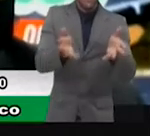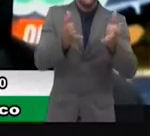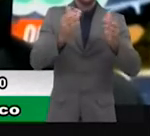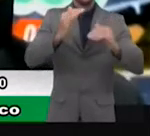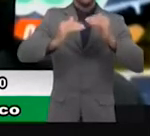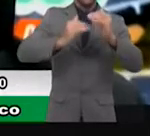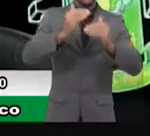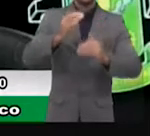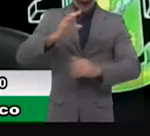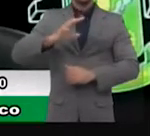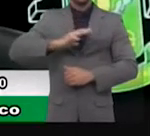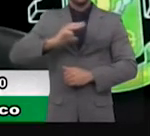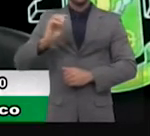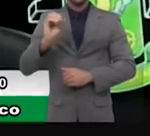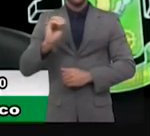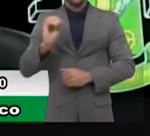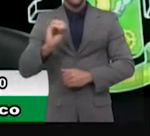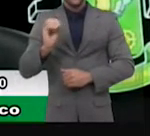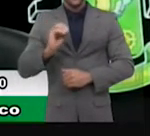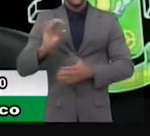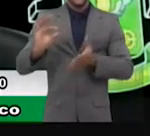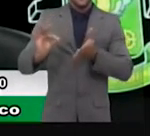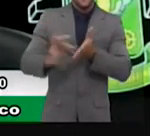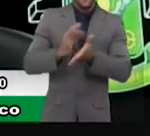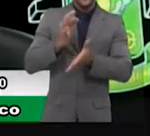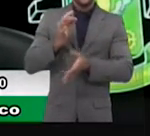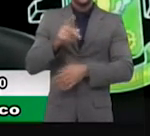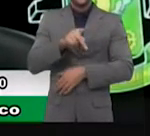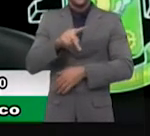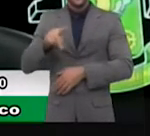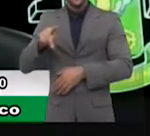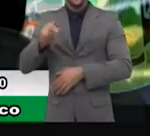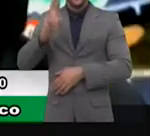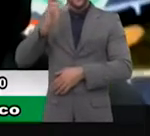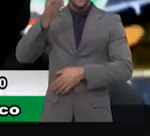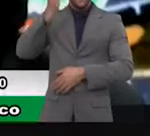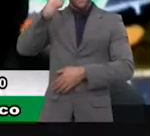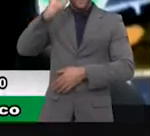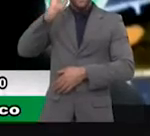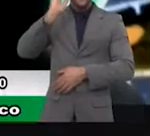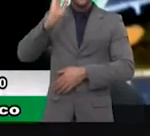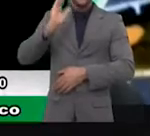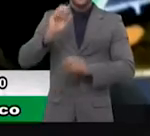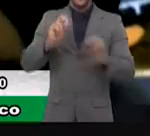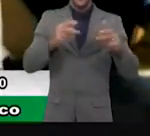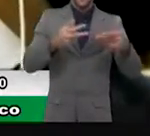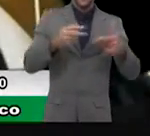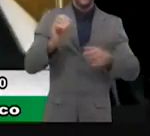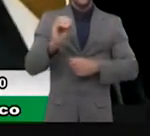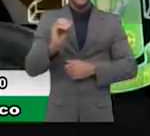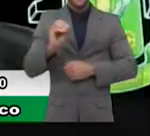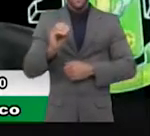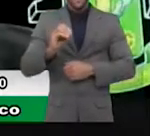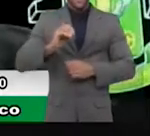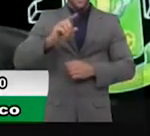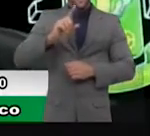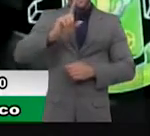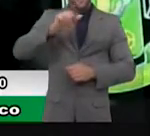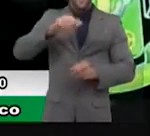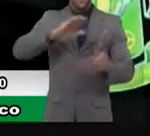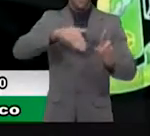cidade. Quem assina, presidente Ribamar, Câmara Municipal de Osasco. Isso aqui é uma homenagem que nós vamos